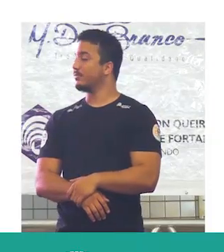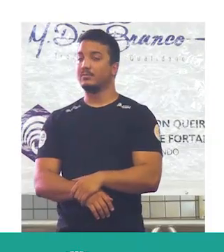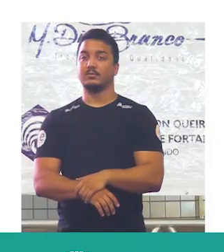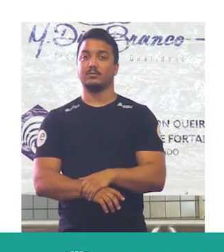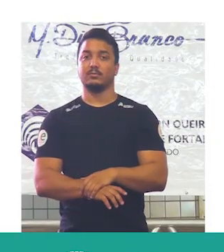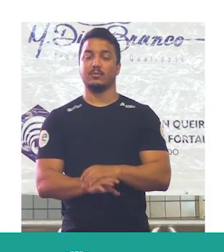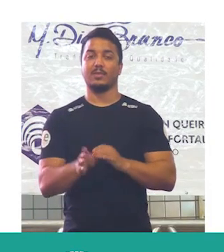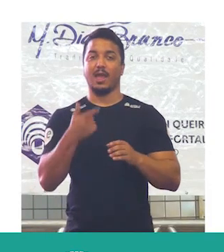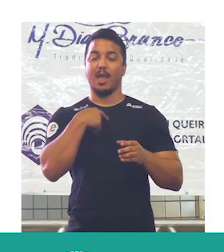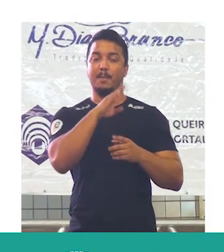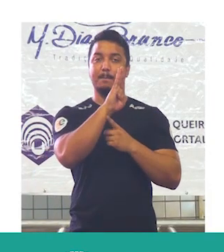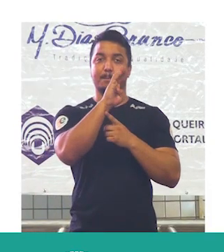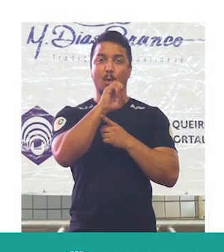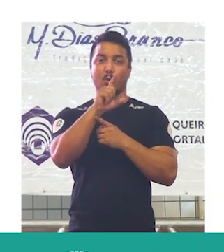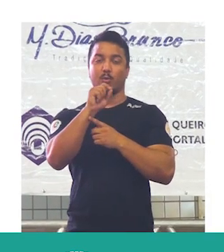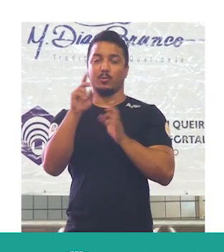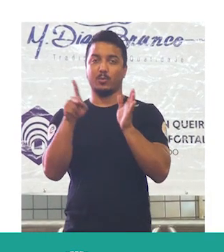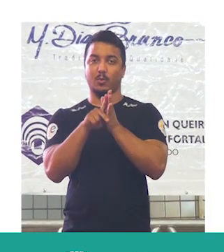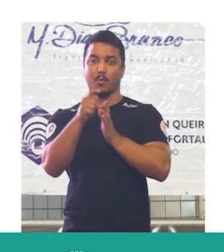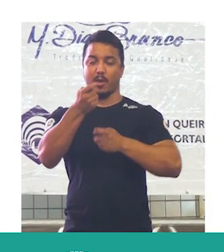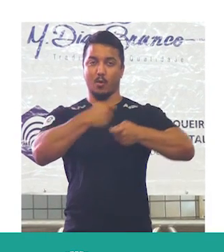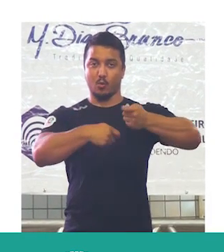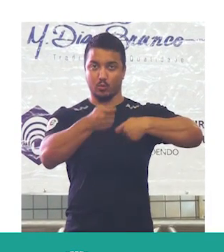Aqui é o bolo da economia.